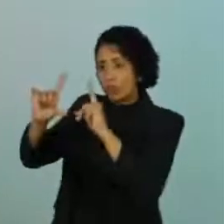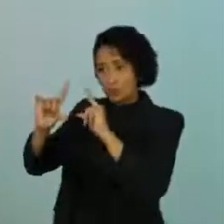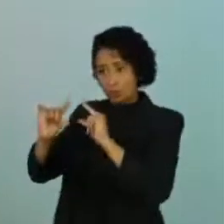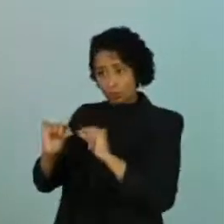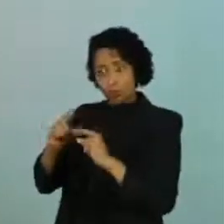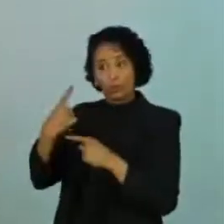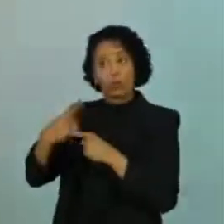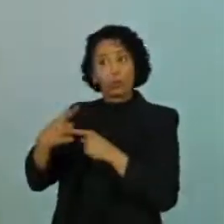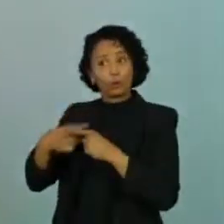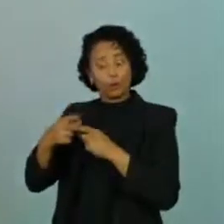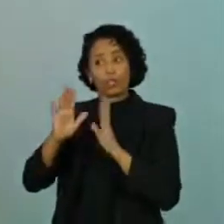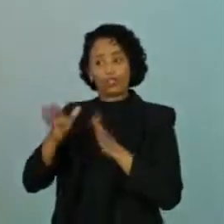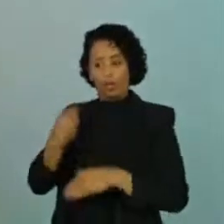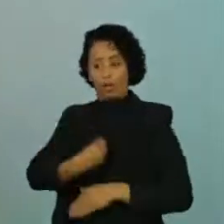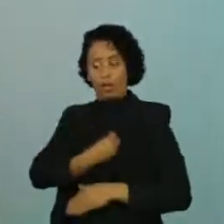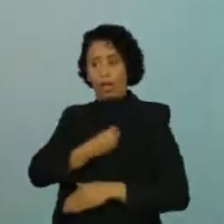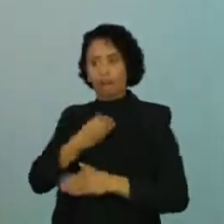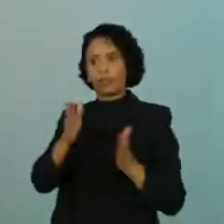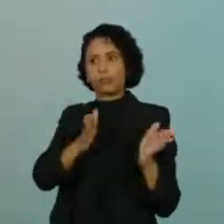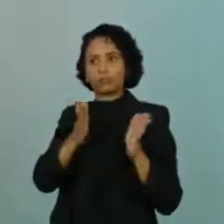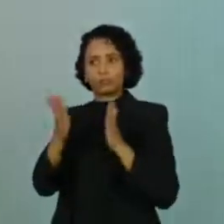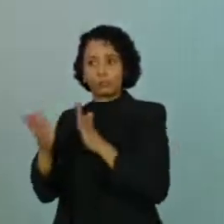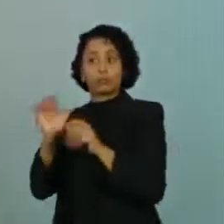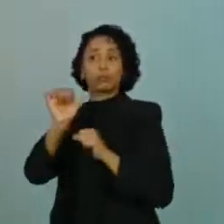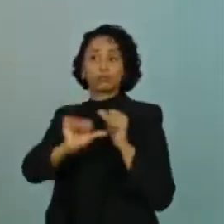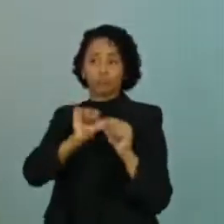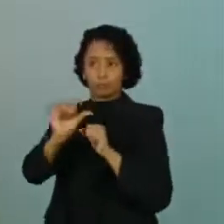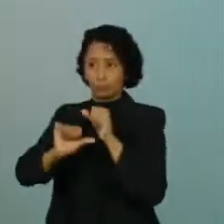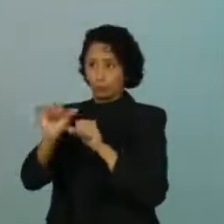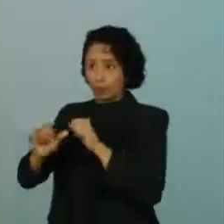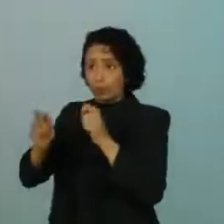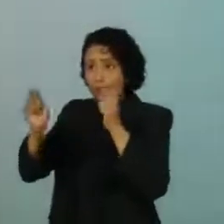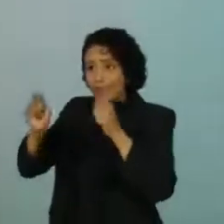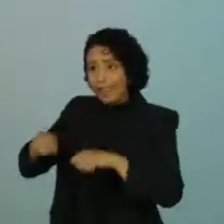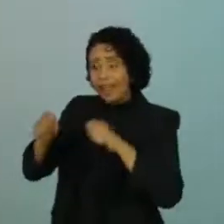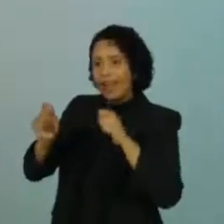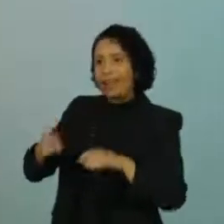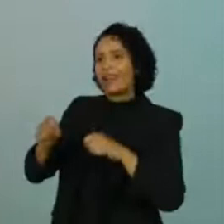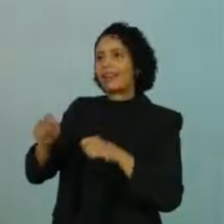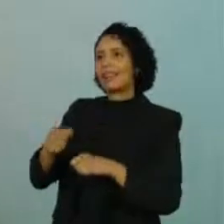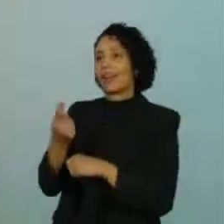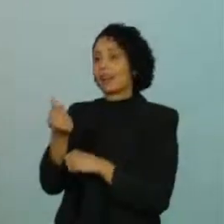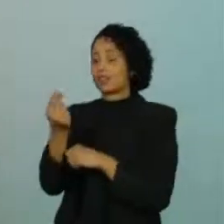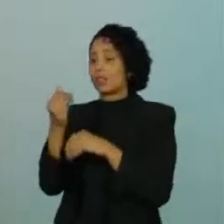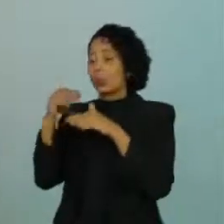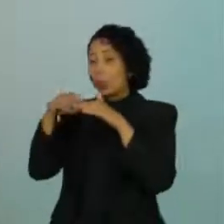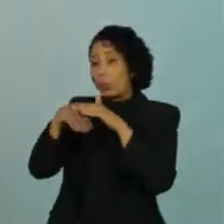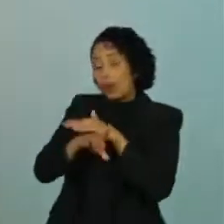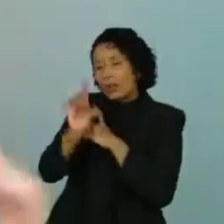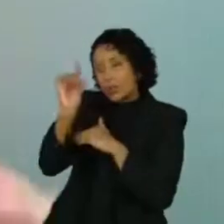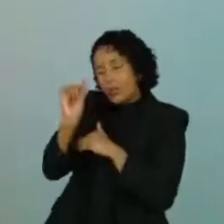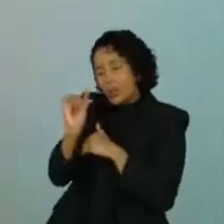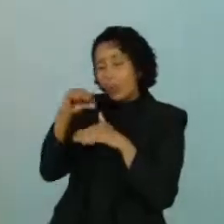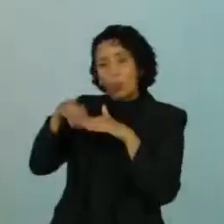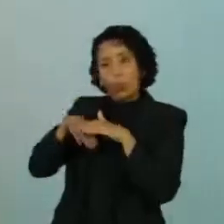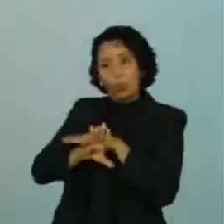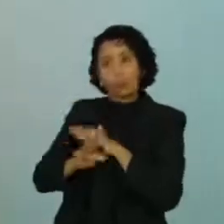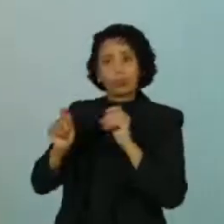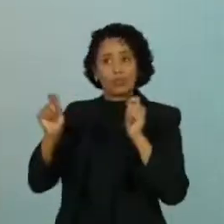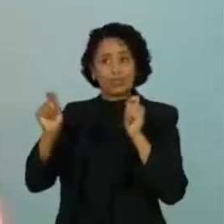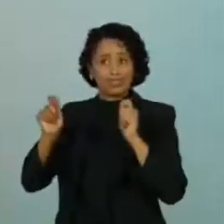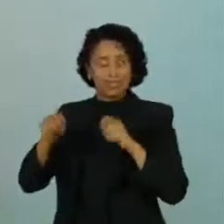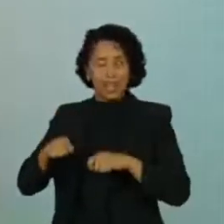mudou totalmente, para que ela possa, sim, começar a reservar o mínimo que for, para dar um